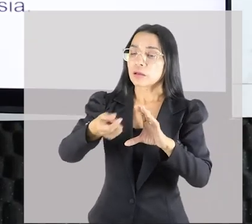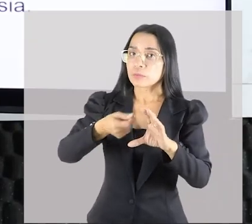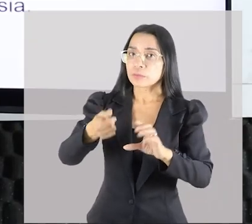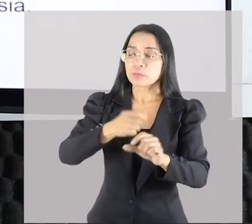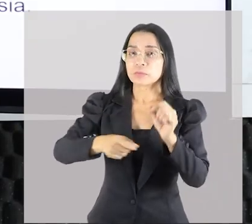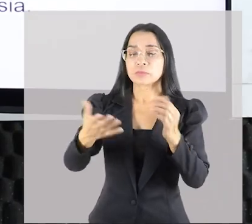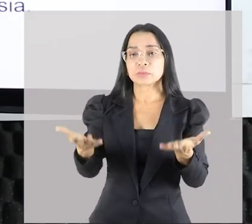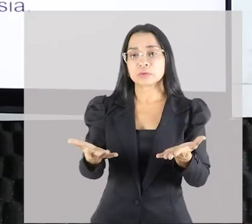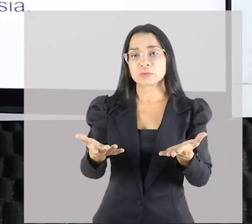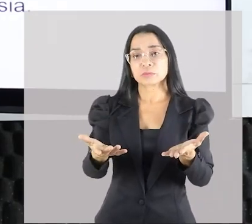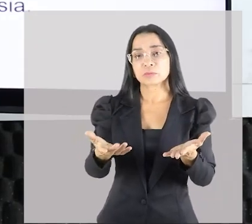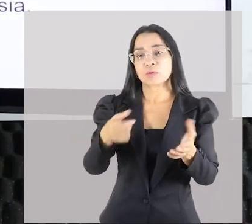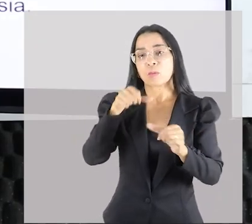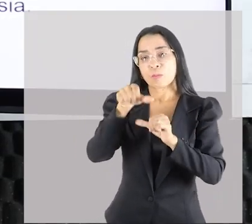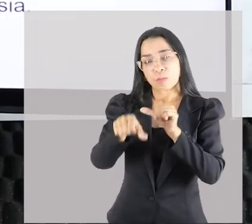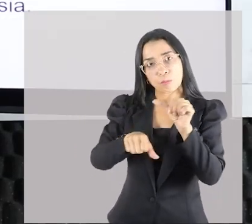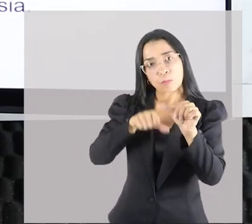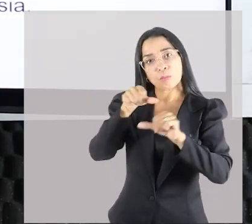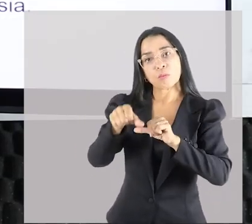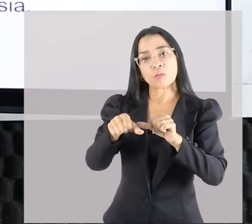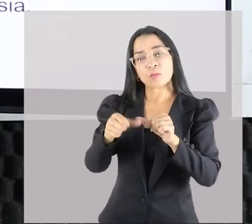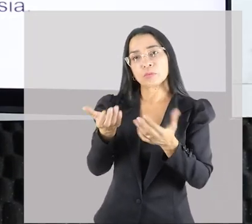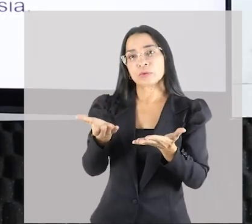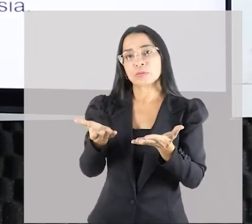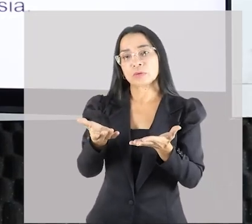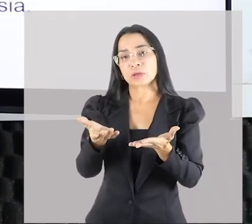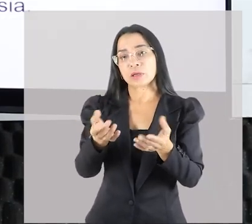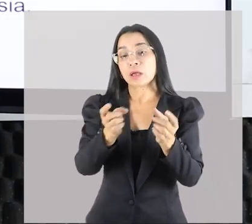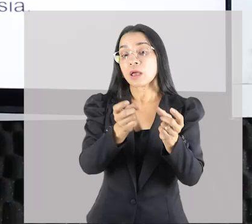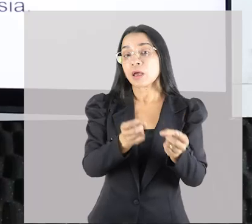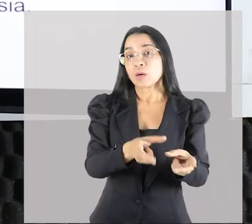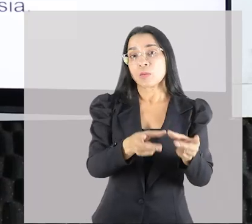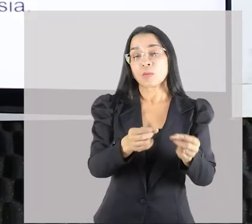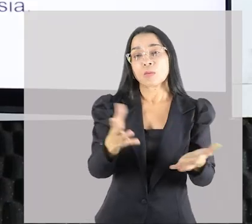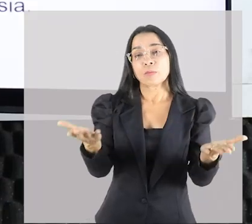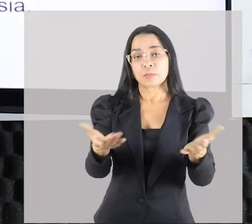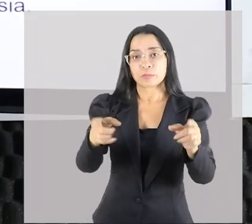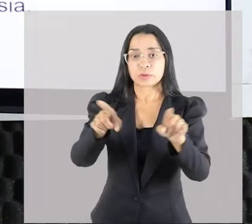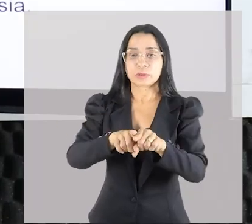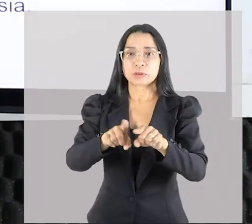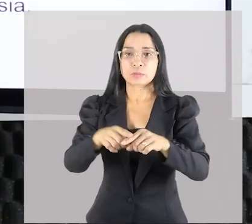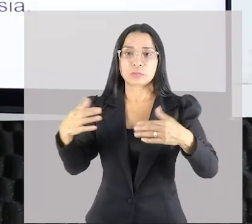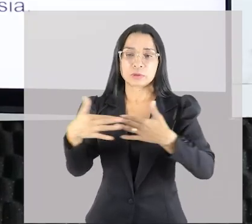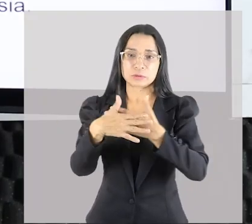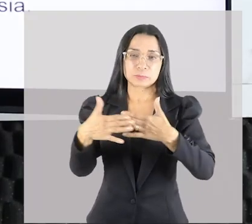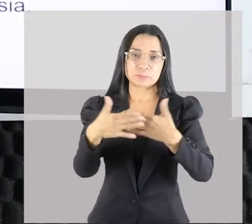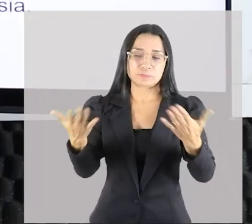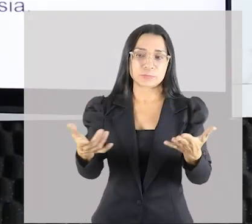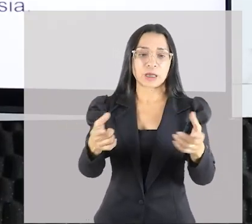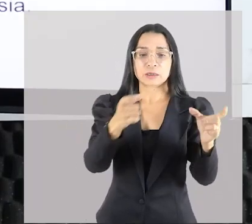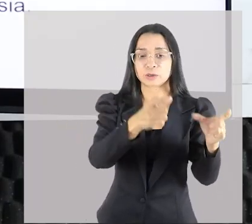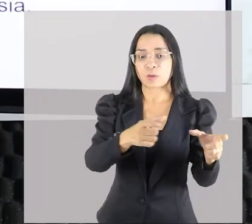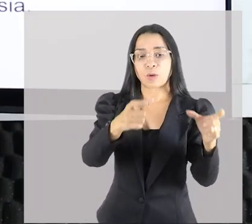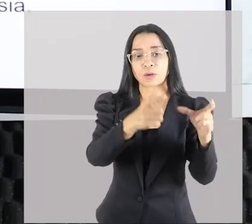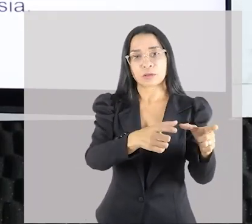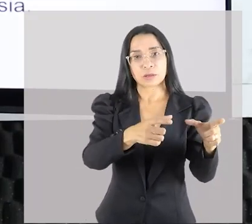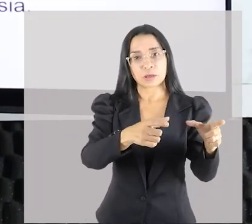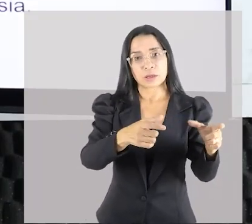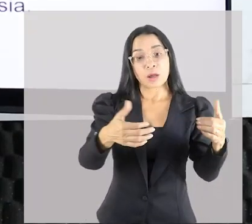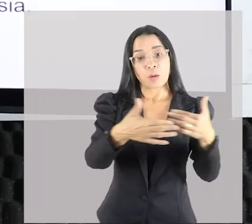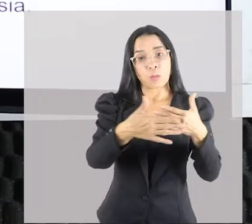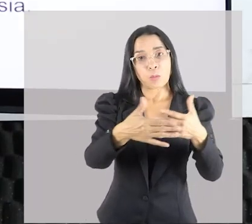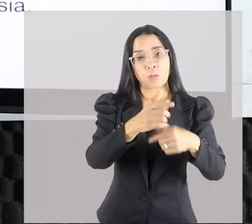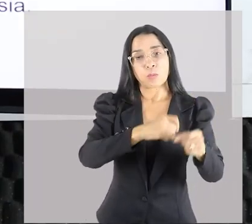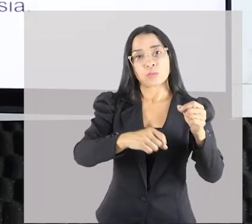comércio, revitaliza as cidades, que agora quem mora na cidade não vai produzir. Ele precisa comprar, mas ele